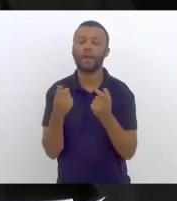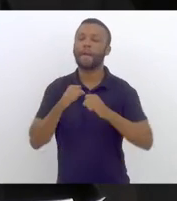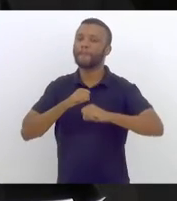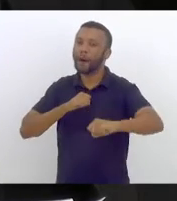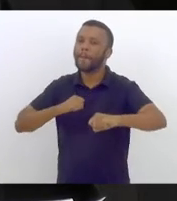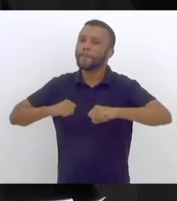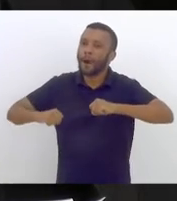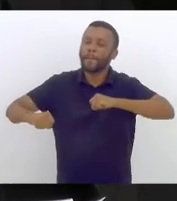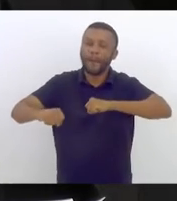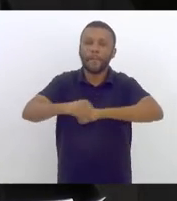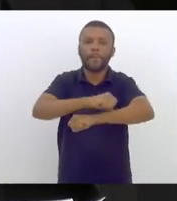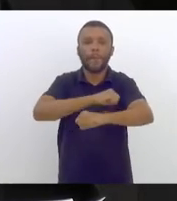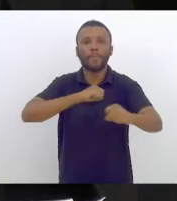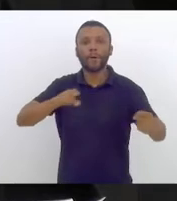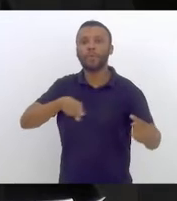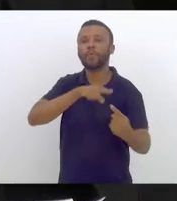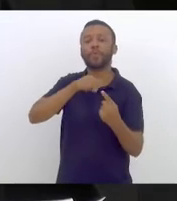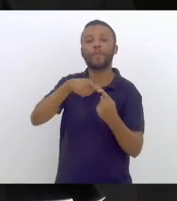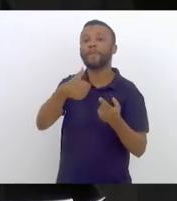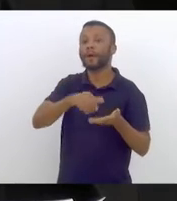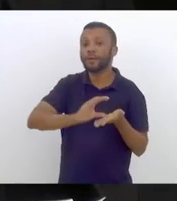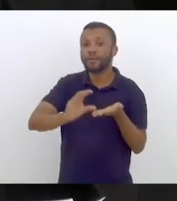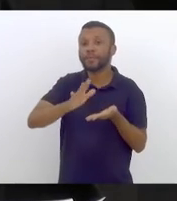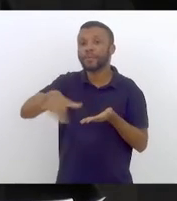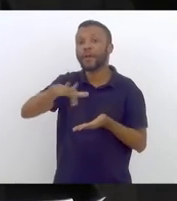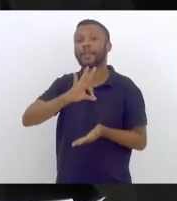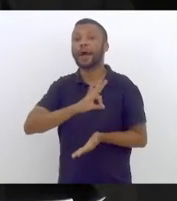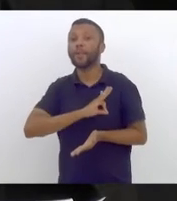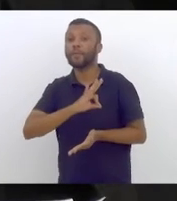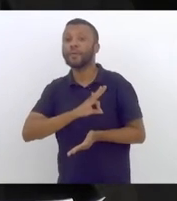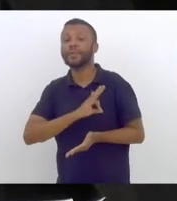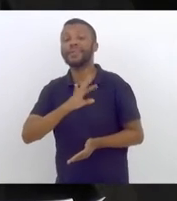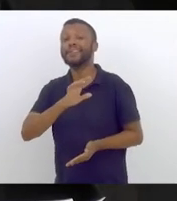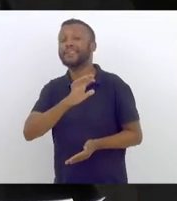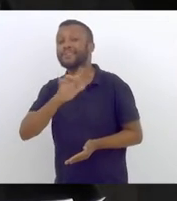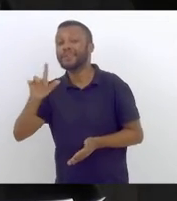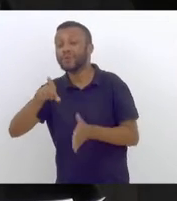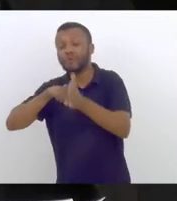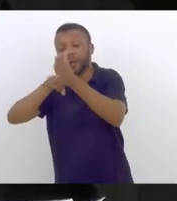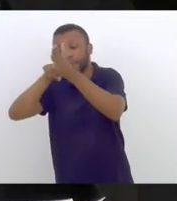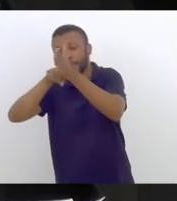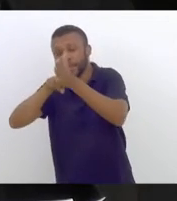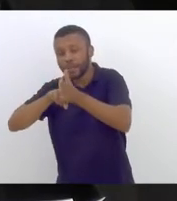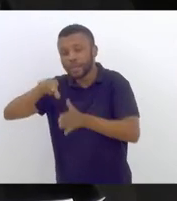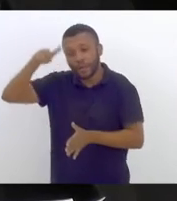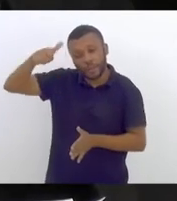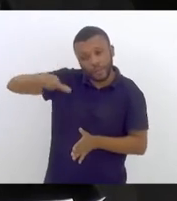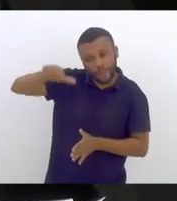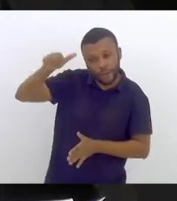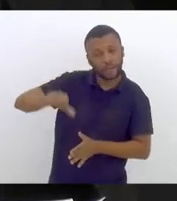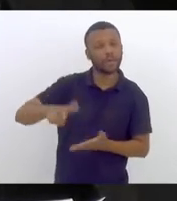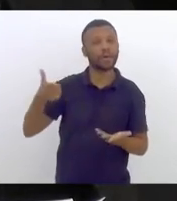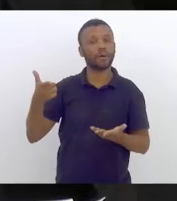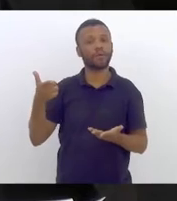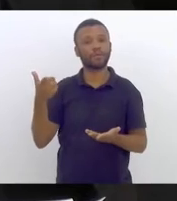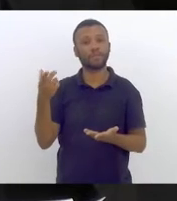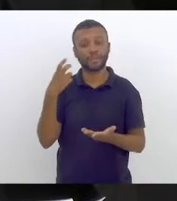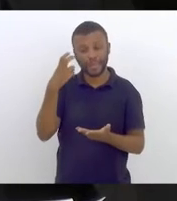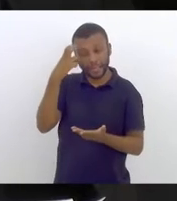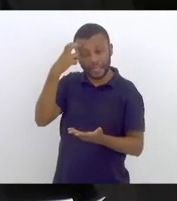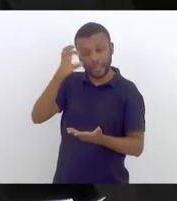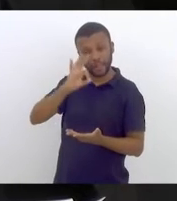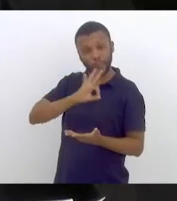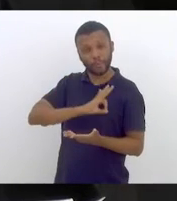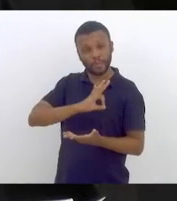lutando para que haja investimentos, por exemplo, na polícia técnica, nas perícias, né? na inteligência policial de